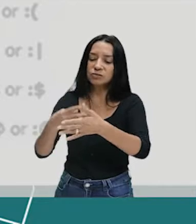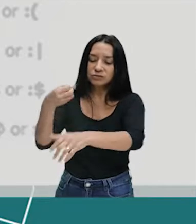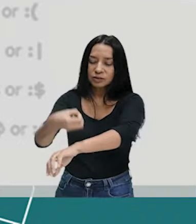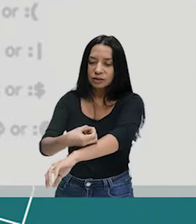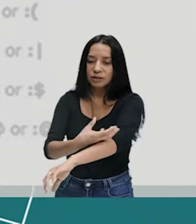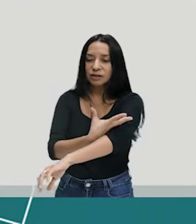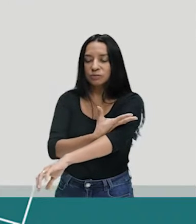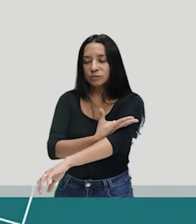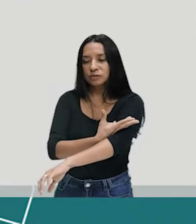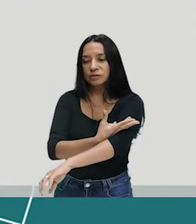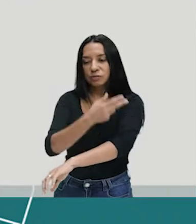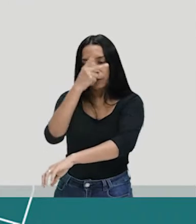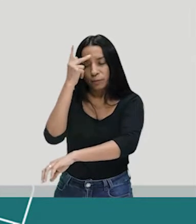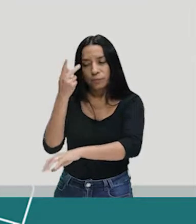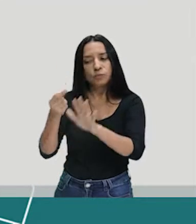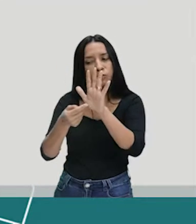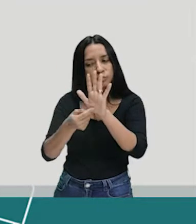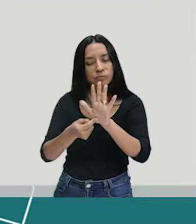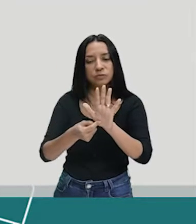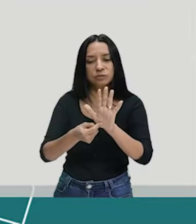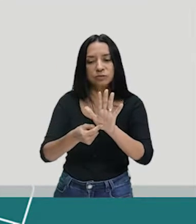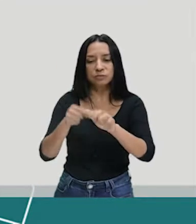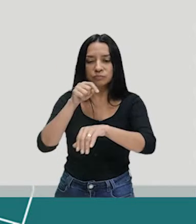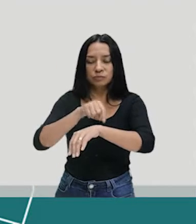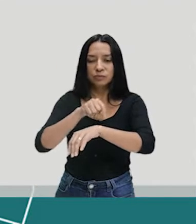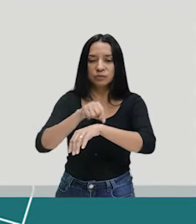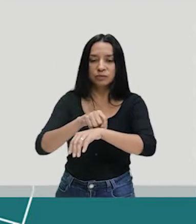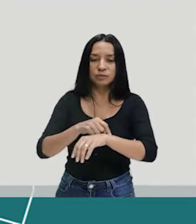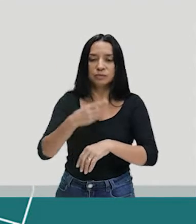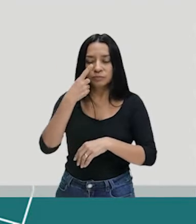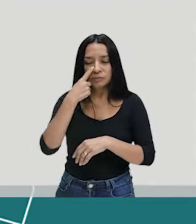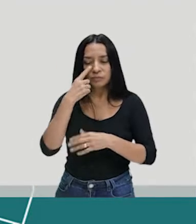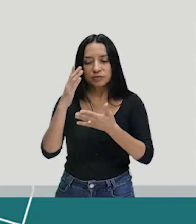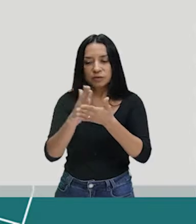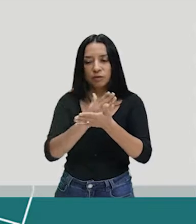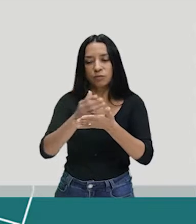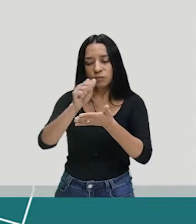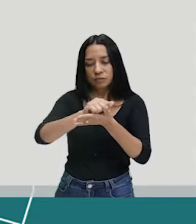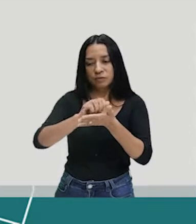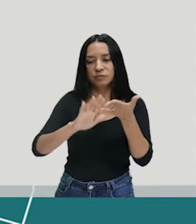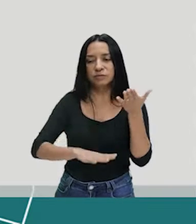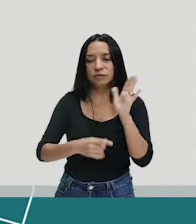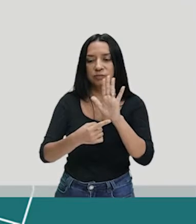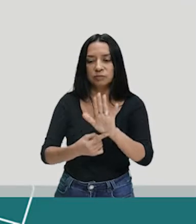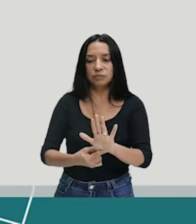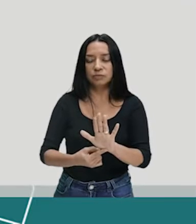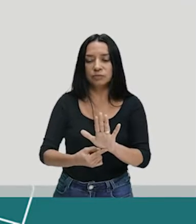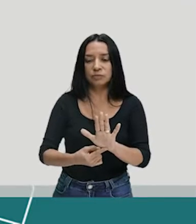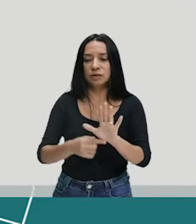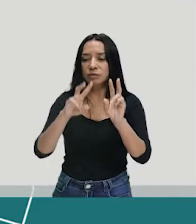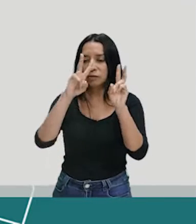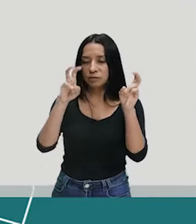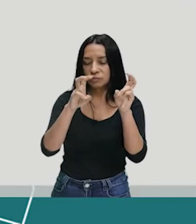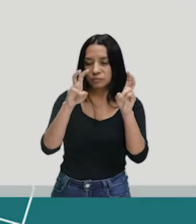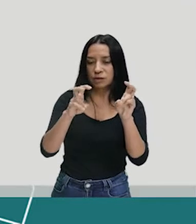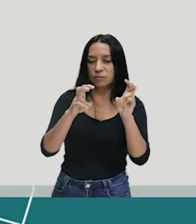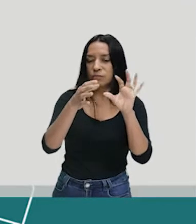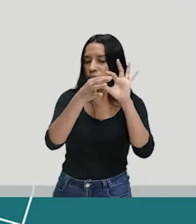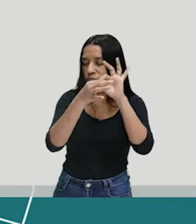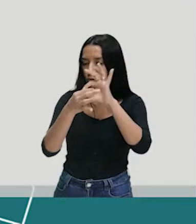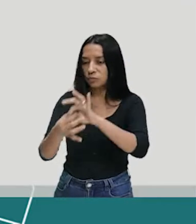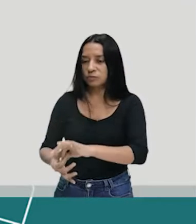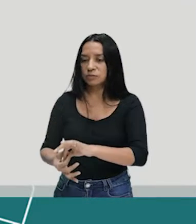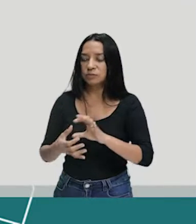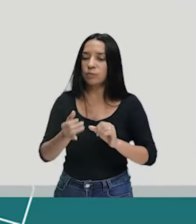aquele indivíduo tá demonstrando naquele momento e aí para gente analisar alguns exercícios vou mostrar para vocês essa temática em um